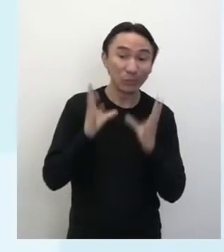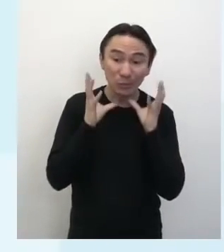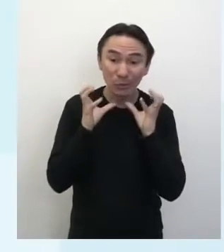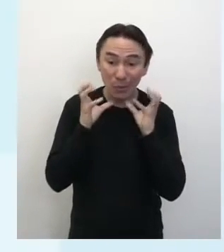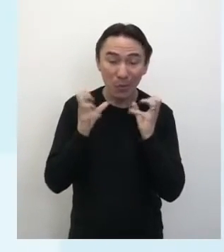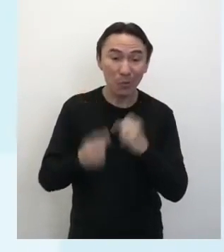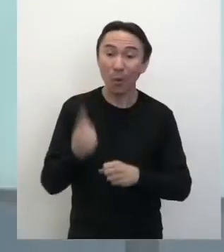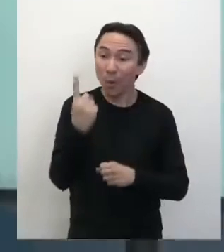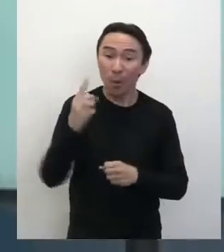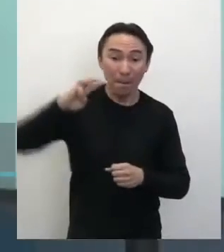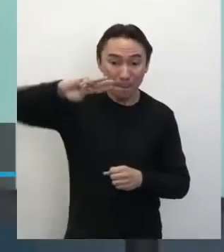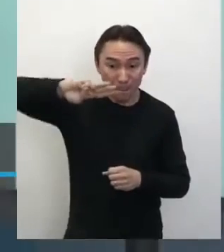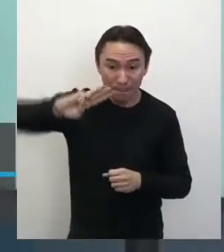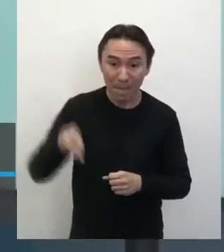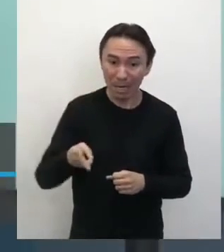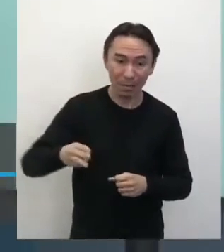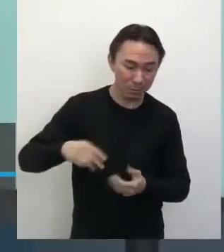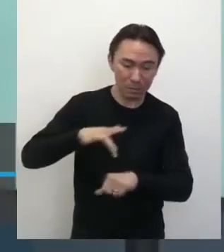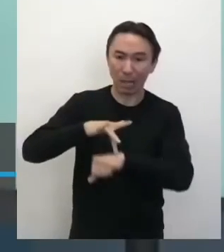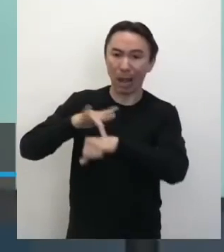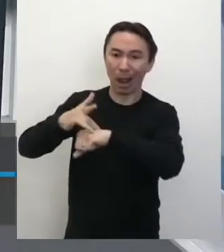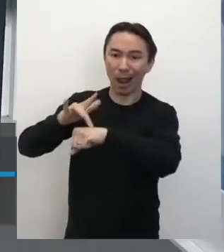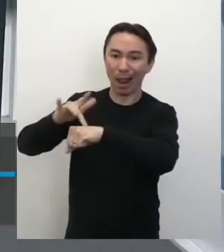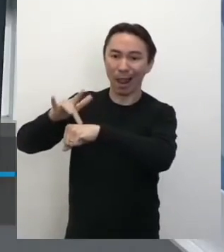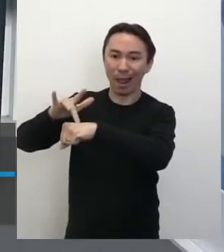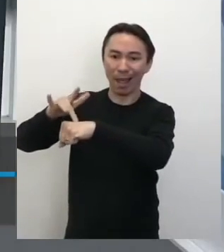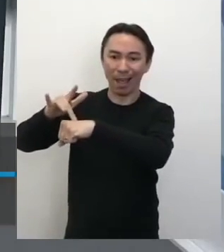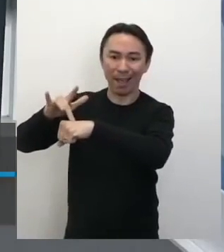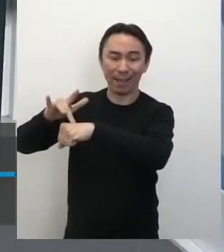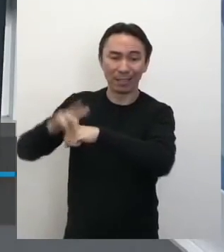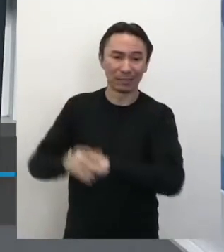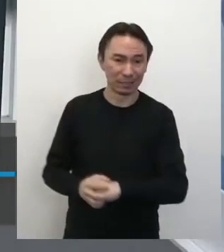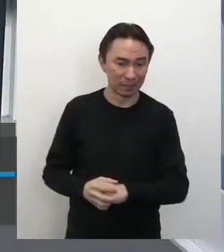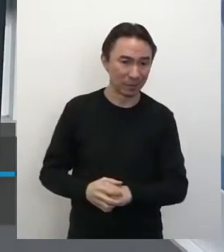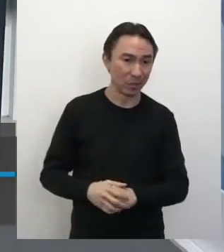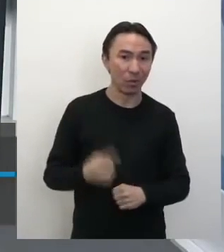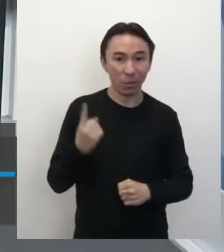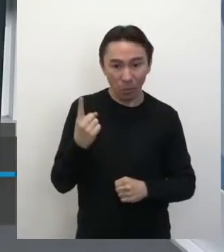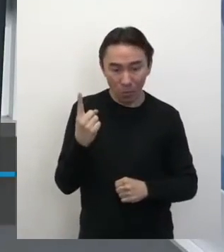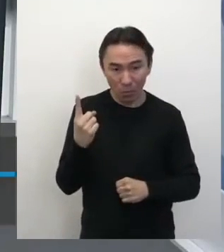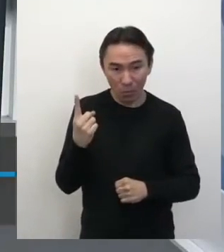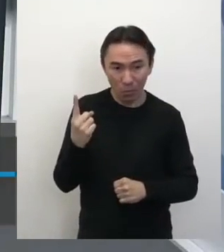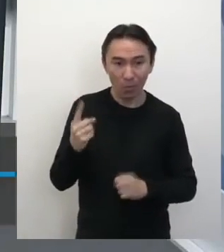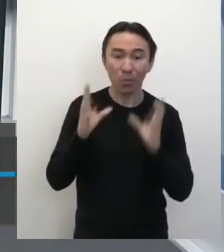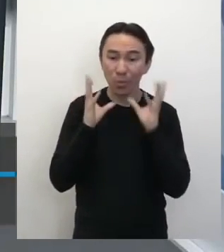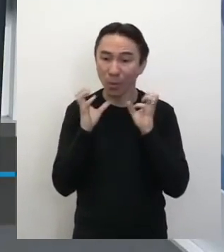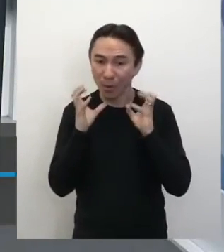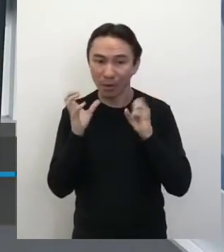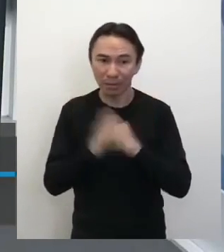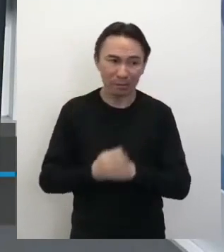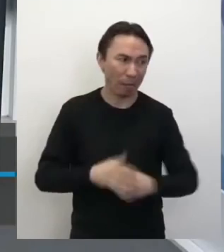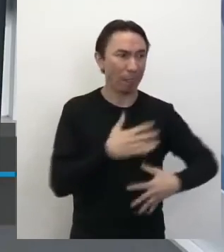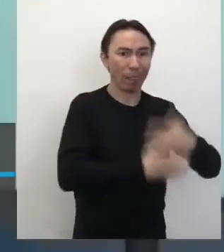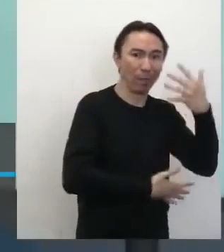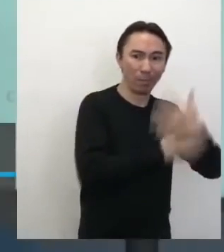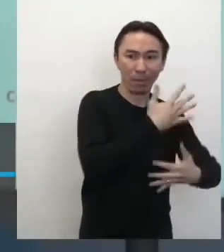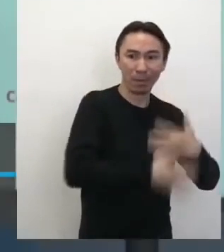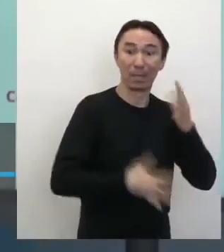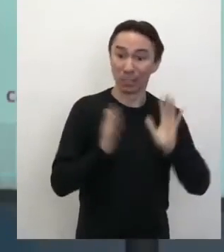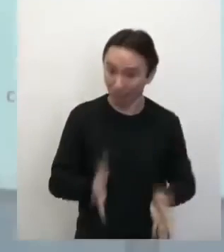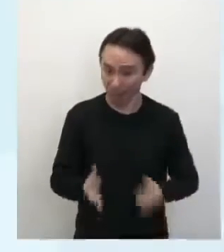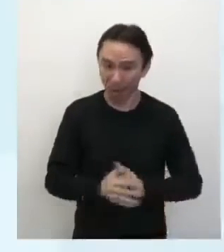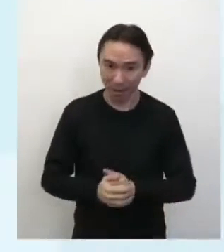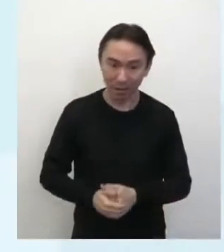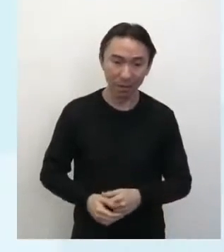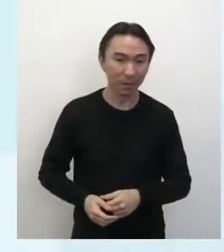tone, né? Um só já atrapalha muita gente, né? Imagina 2. Atrapalham muito mais. É isso aí. Aí, ó, se a